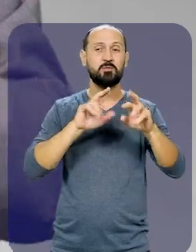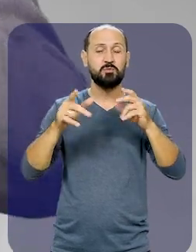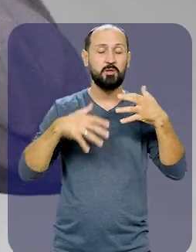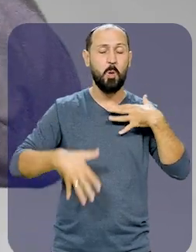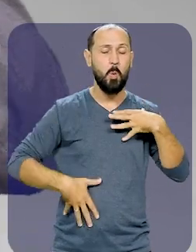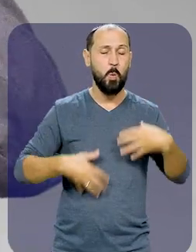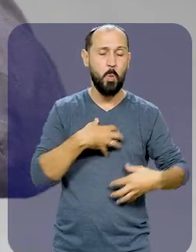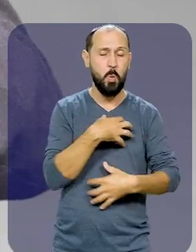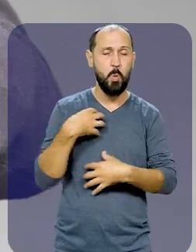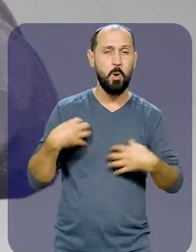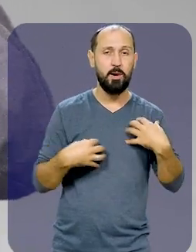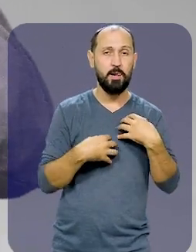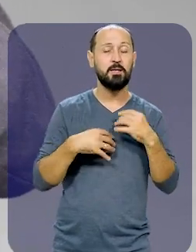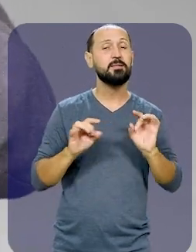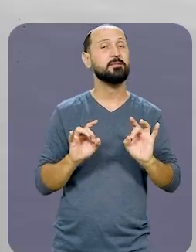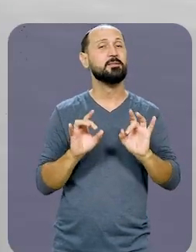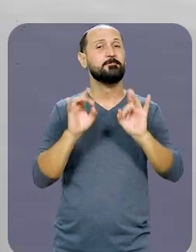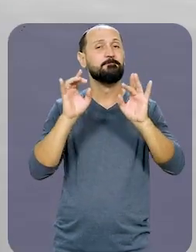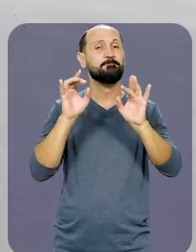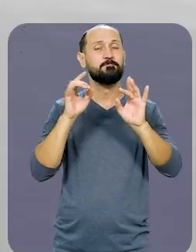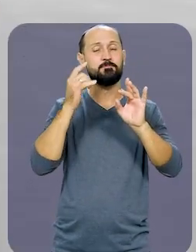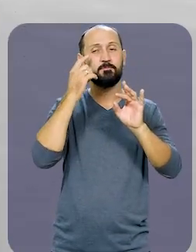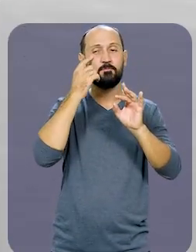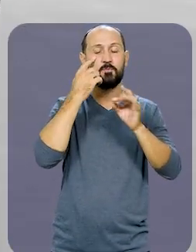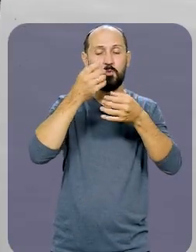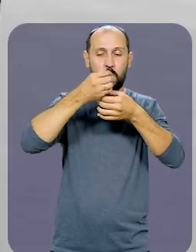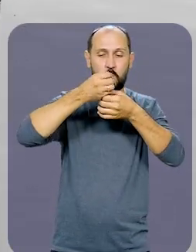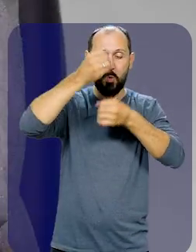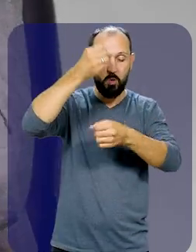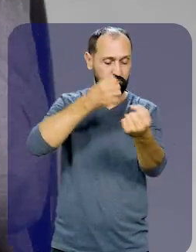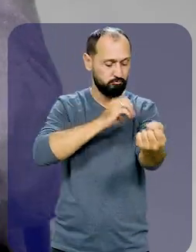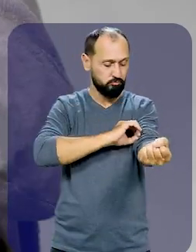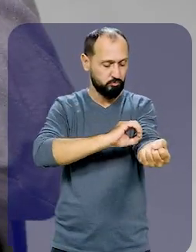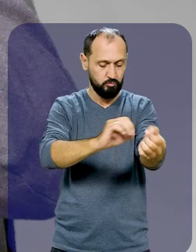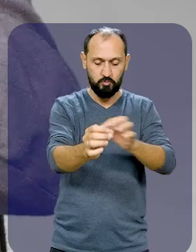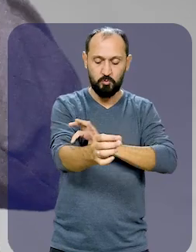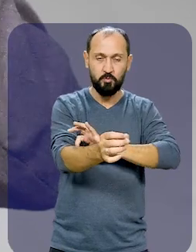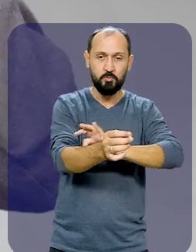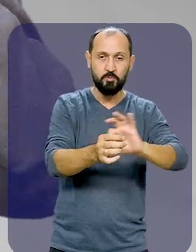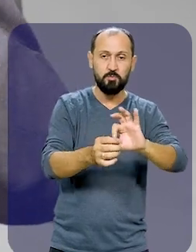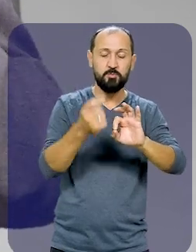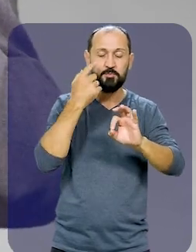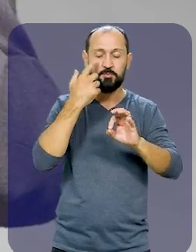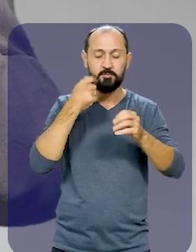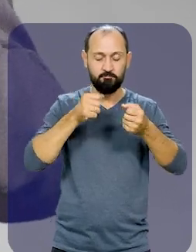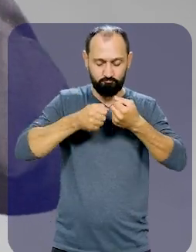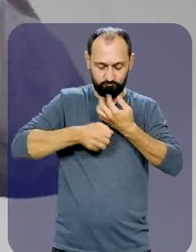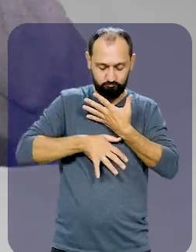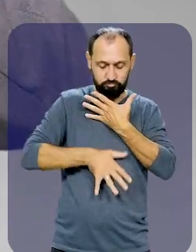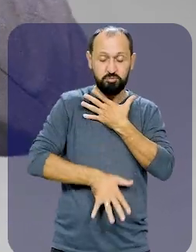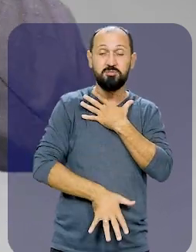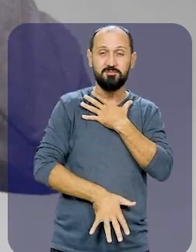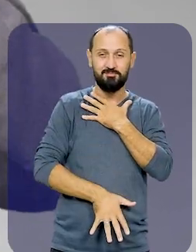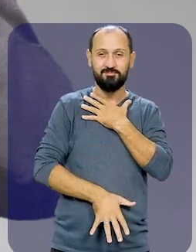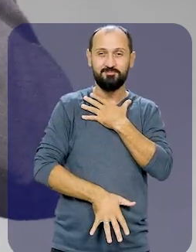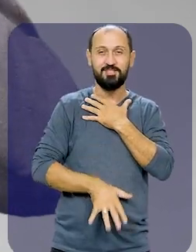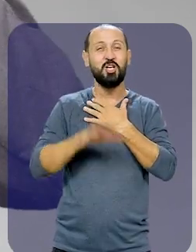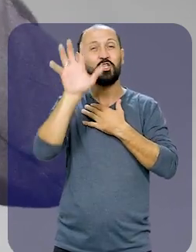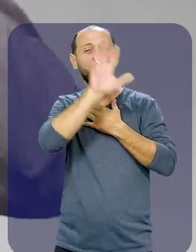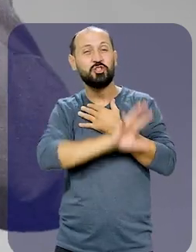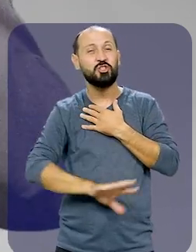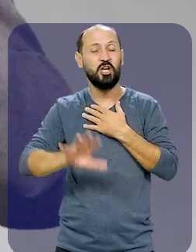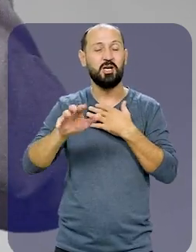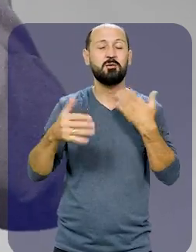órgãos, especialmente no endotélio vascular. É uma endotelite